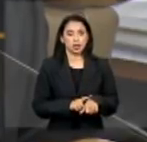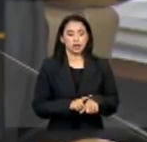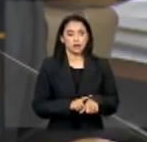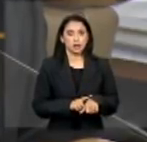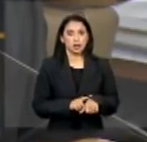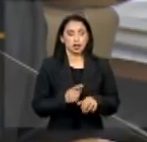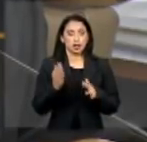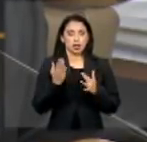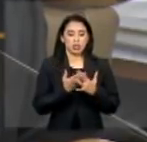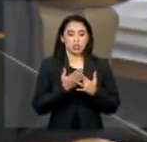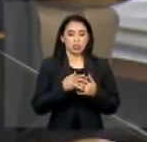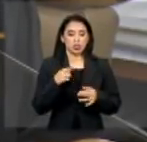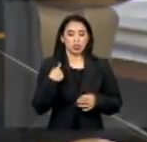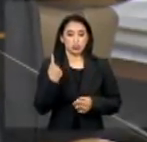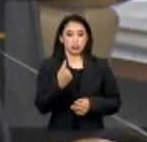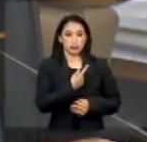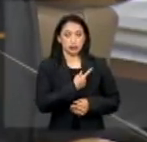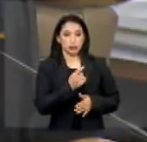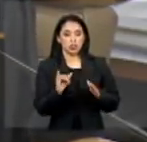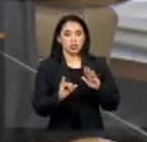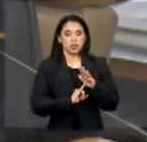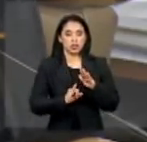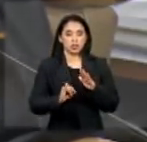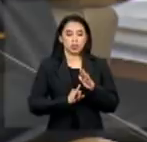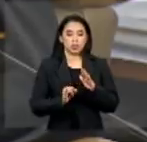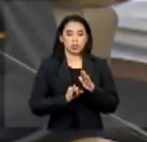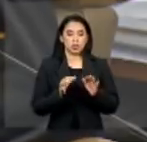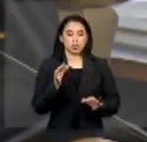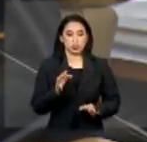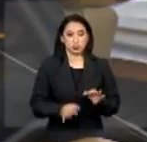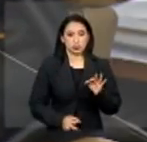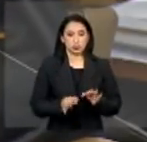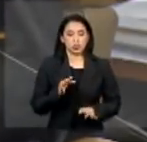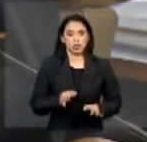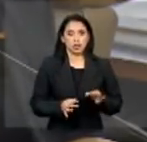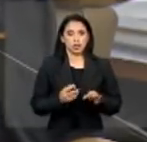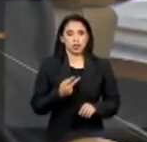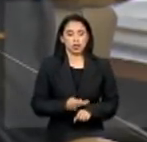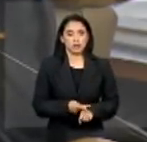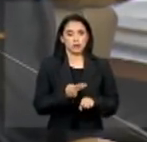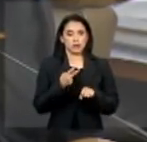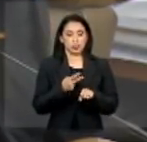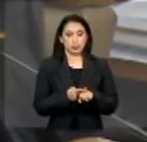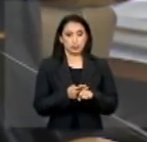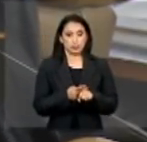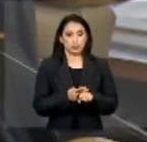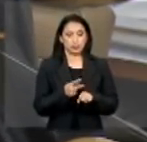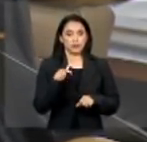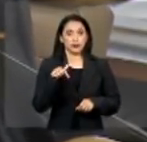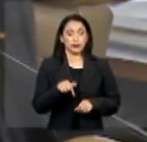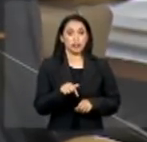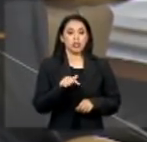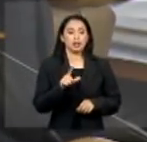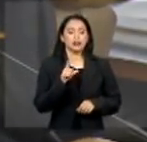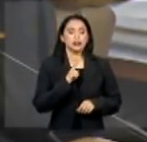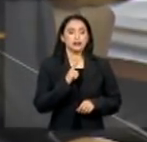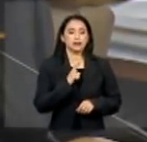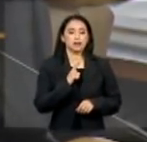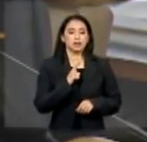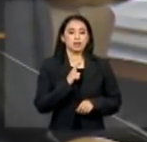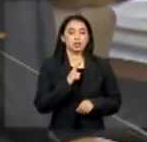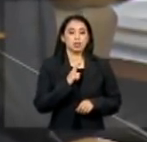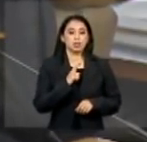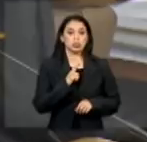nós do instituto jurídico a colaboração premiada e aqui a xxi é